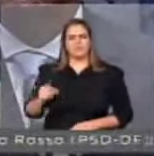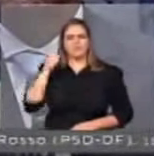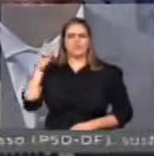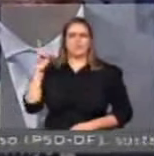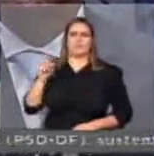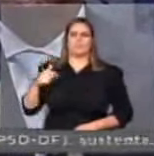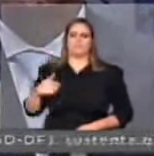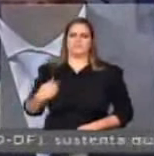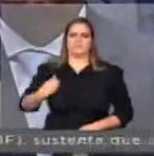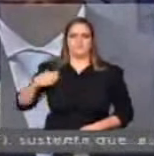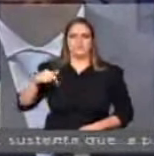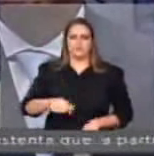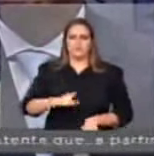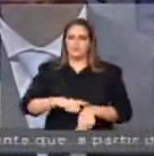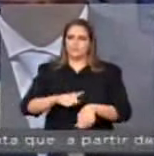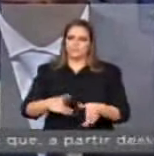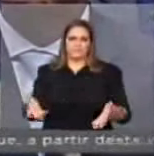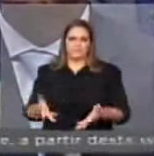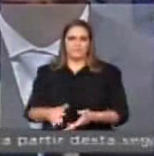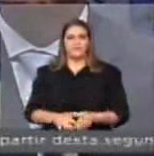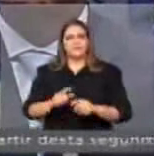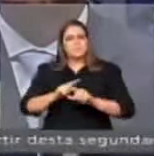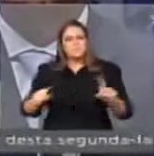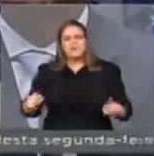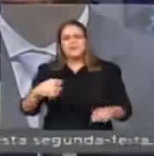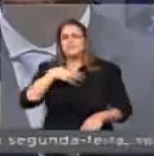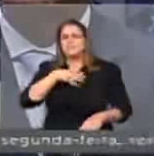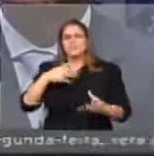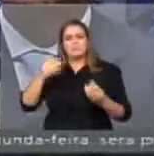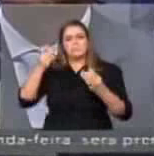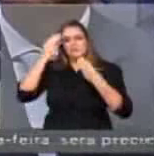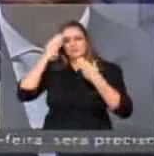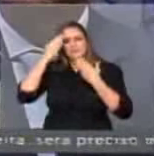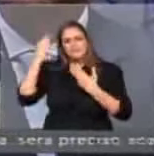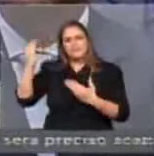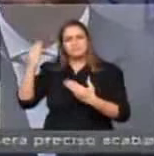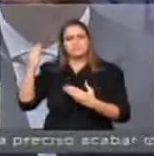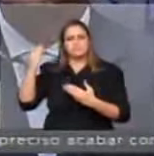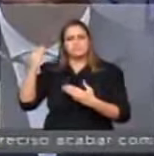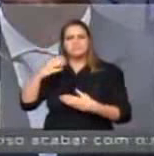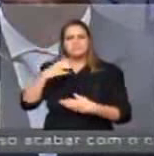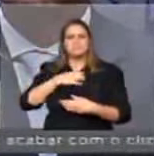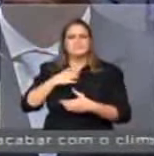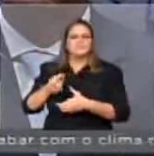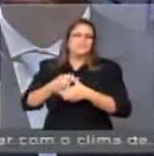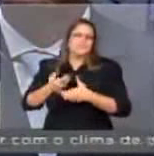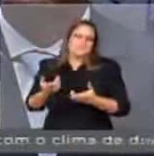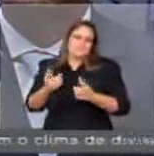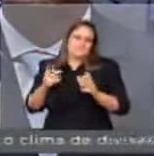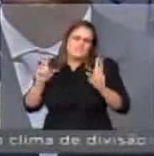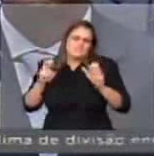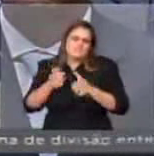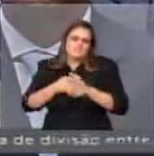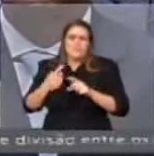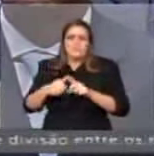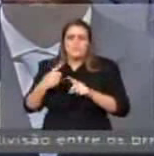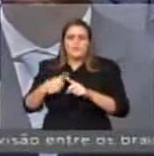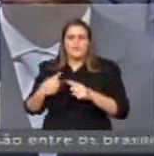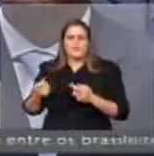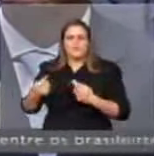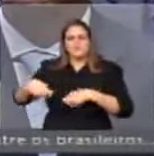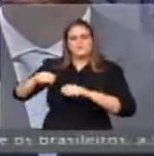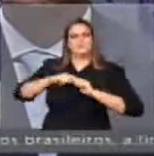momento. Mas eu tenho uma gratidão e uma dívida para com Deus e para com o povo alagoano. E para com a senhora